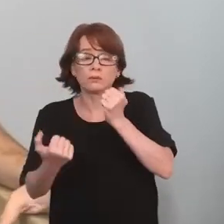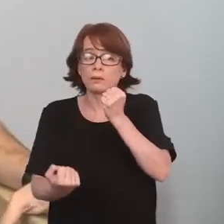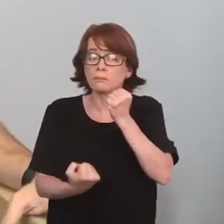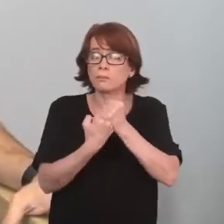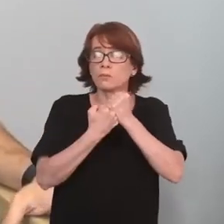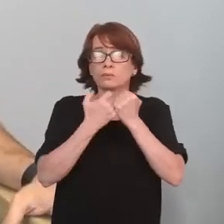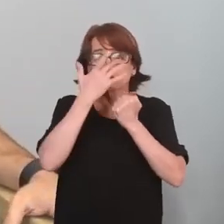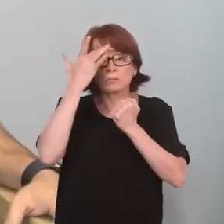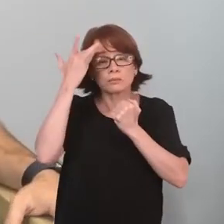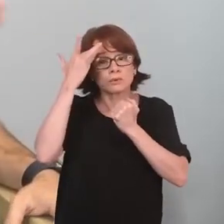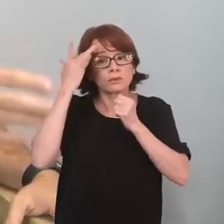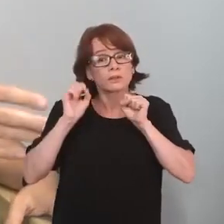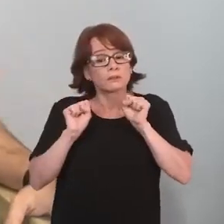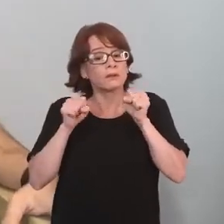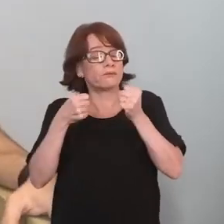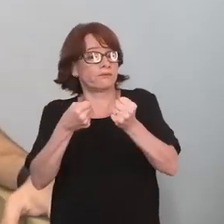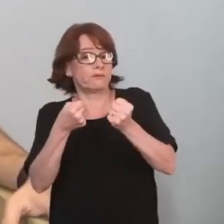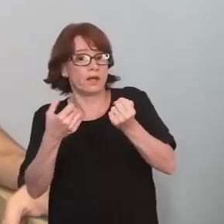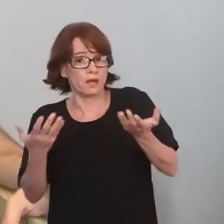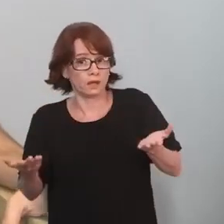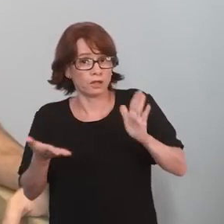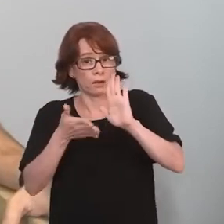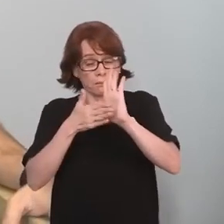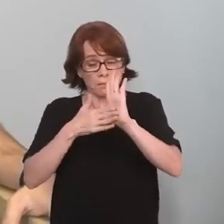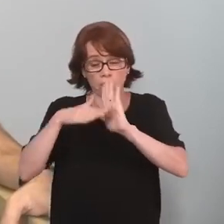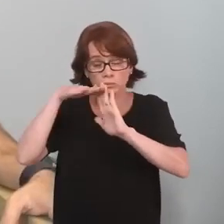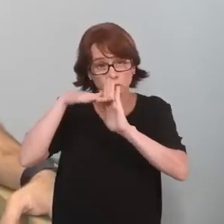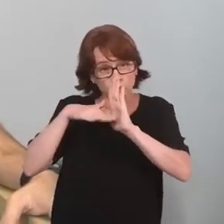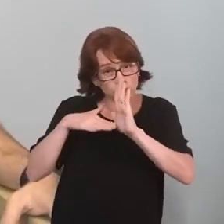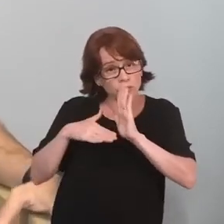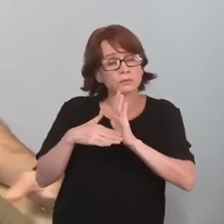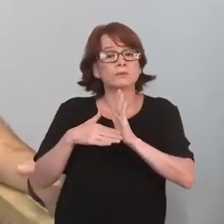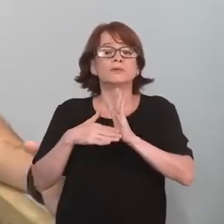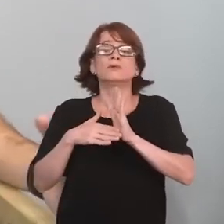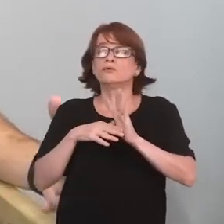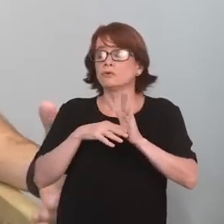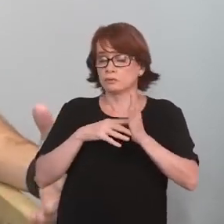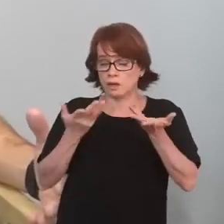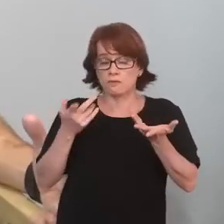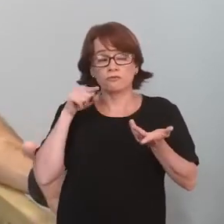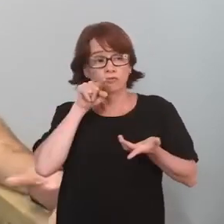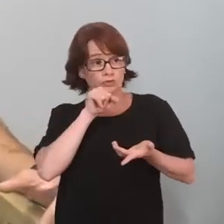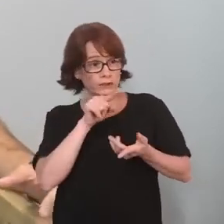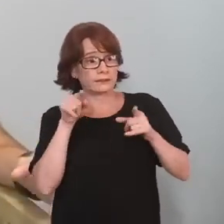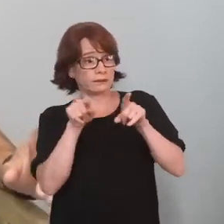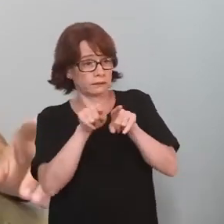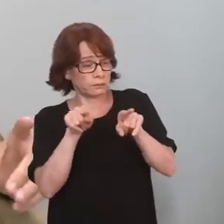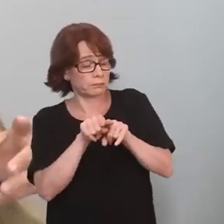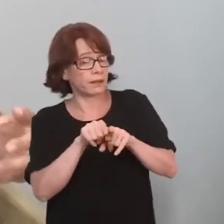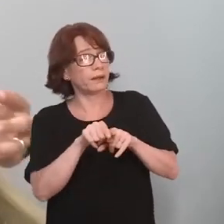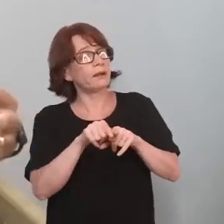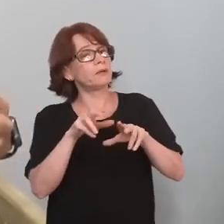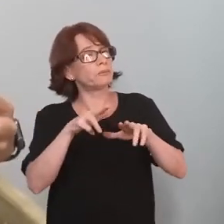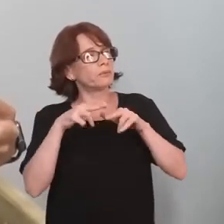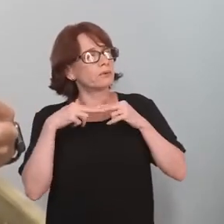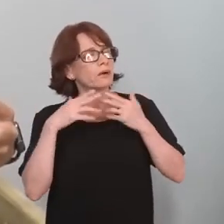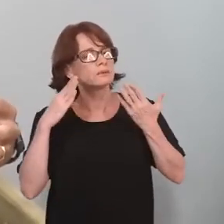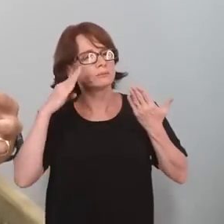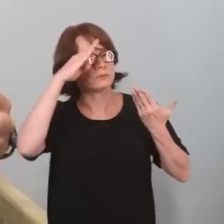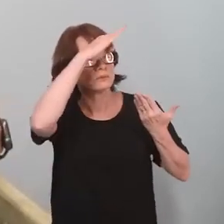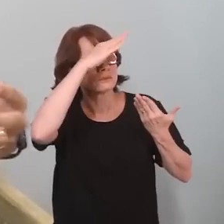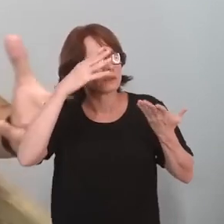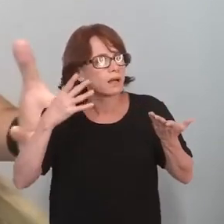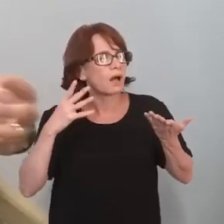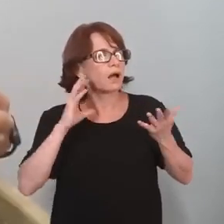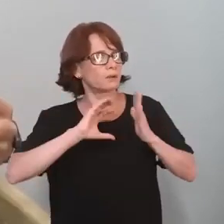defende essas pautas. Obviamente o seu apoio, o fato de ter concorrido no partido do presidente Bolsonaro, etc. Como é que você enxerga essa diferença